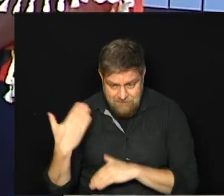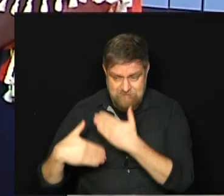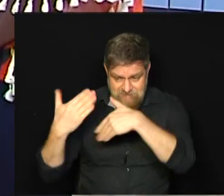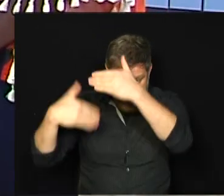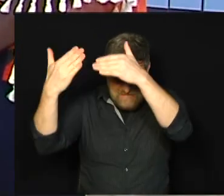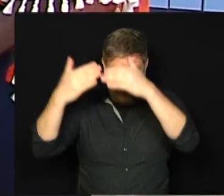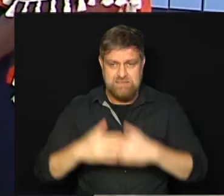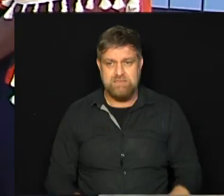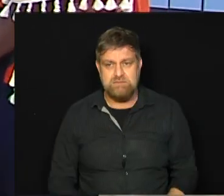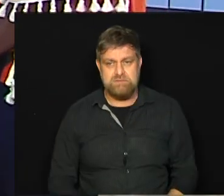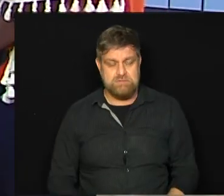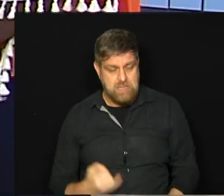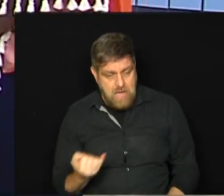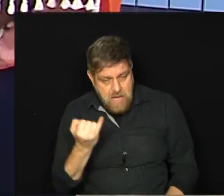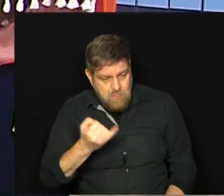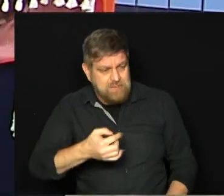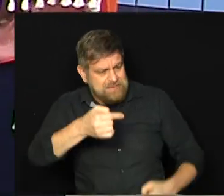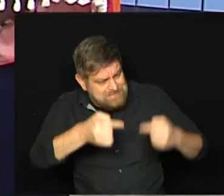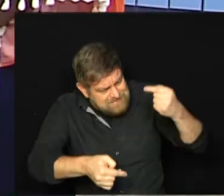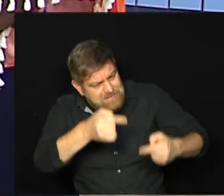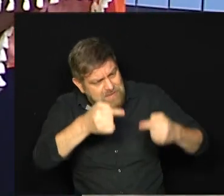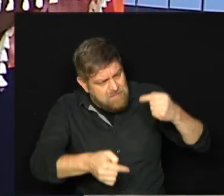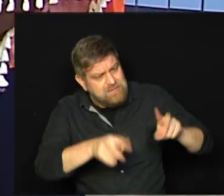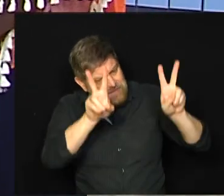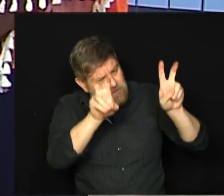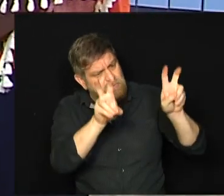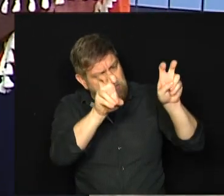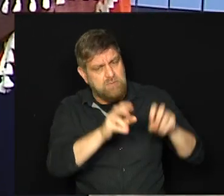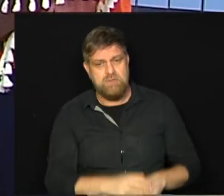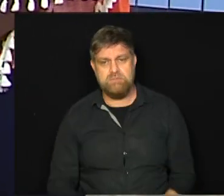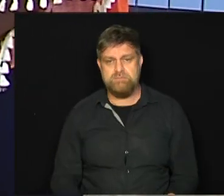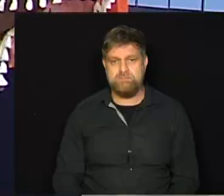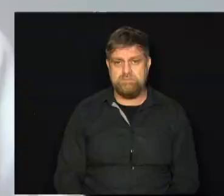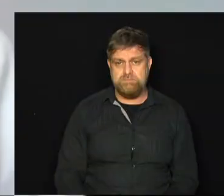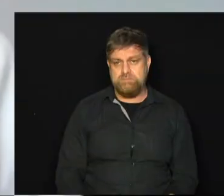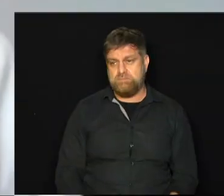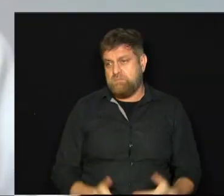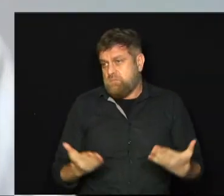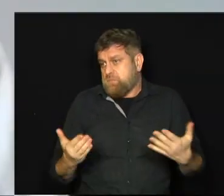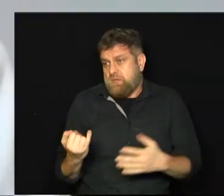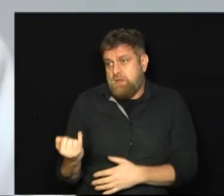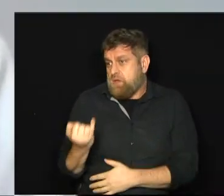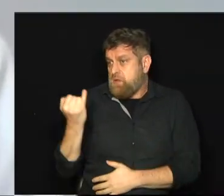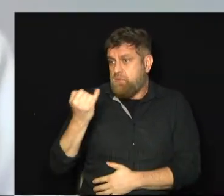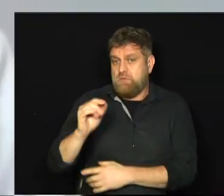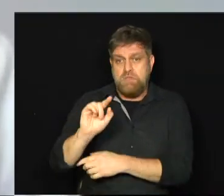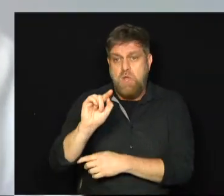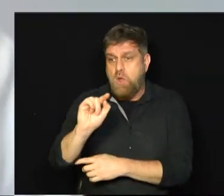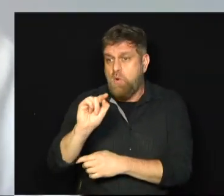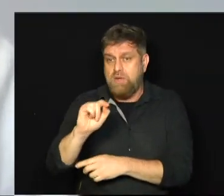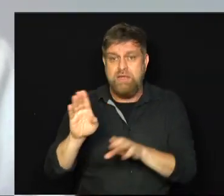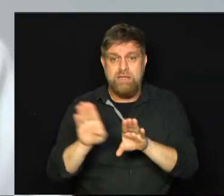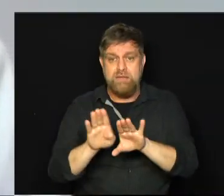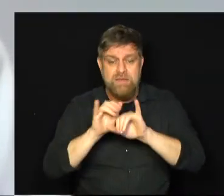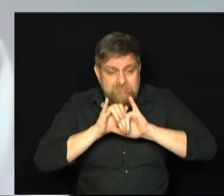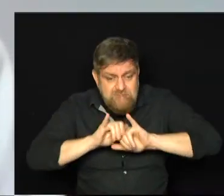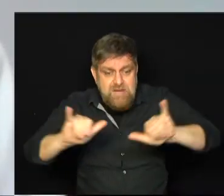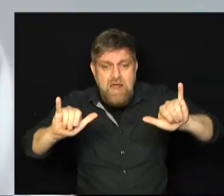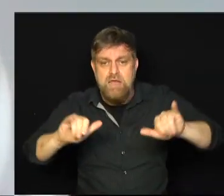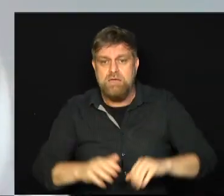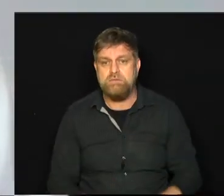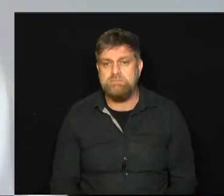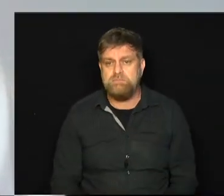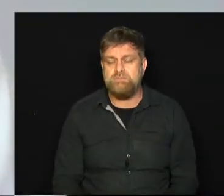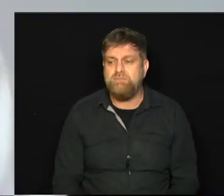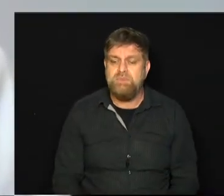doutora? É importante até a gente debater esse assunto aqui. E o importante é também dizer assim, qual